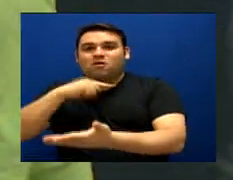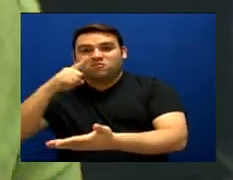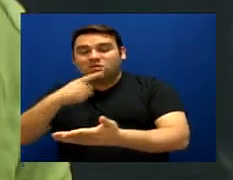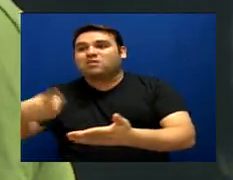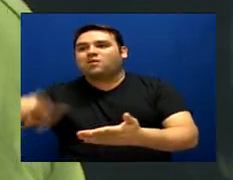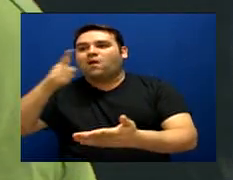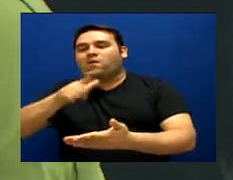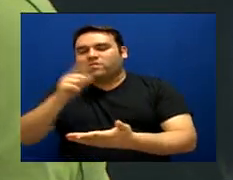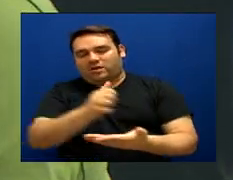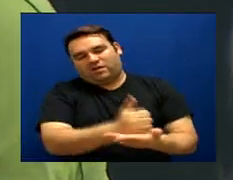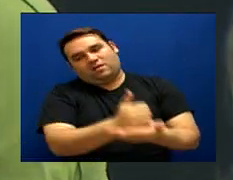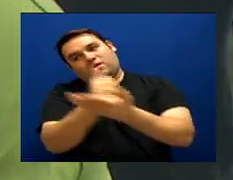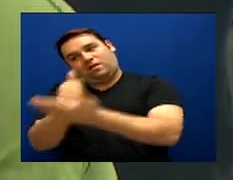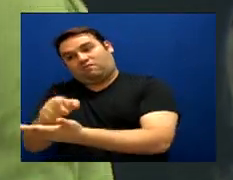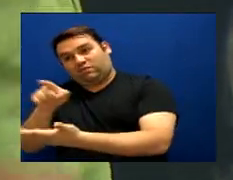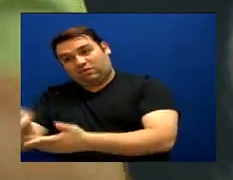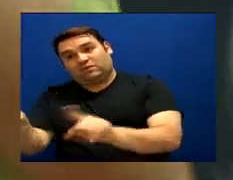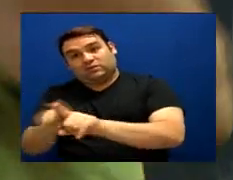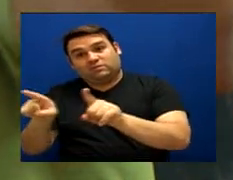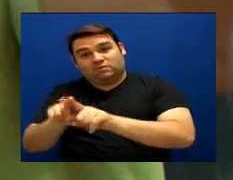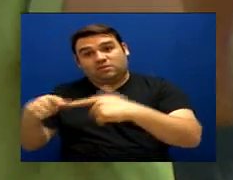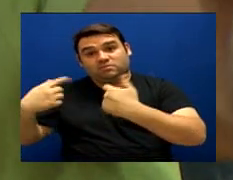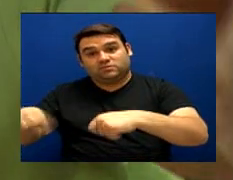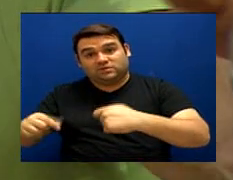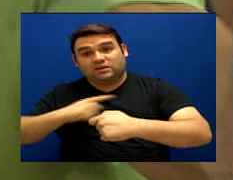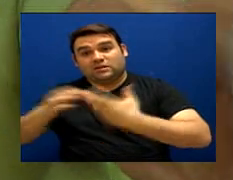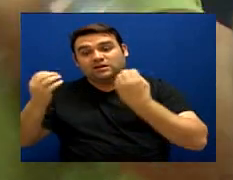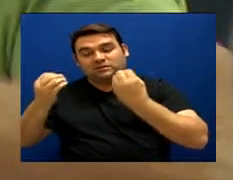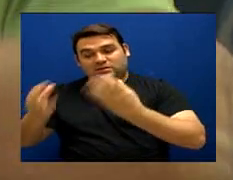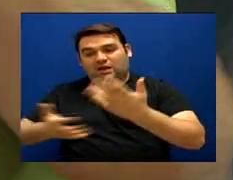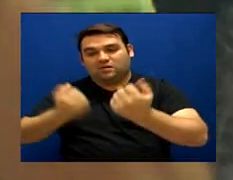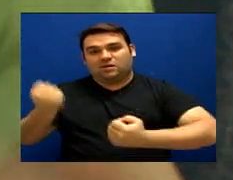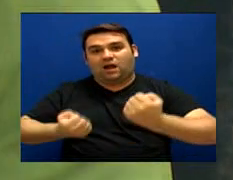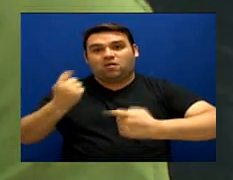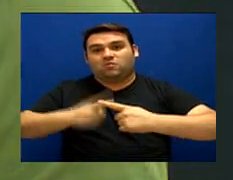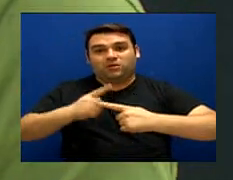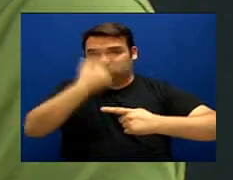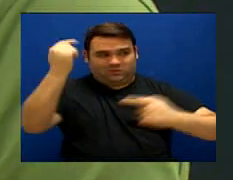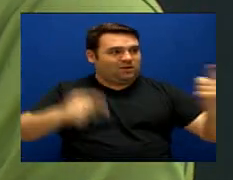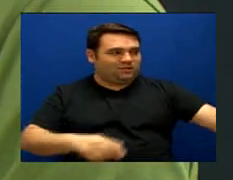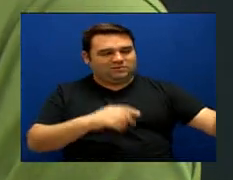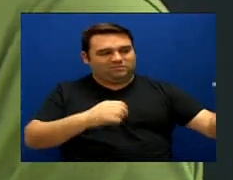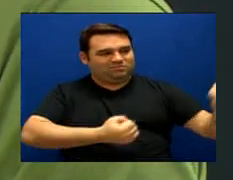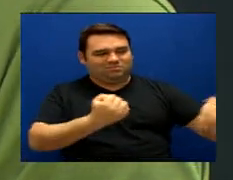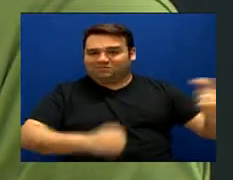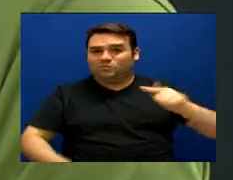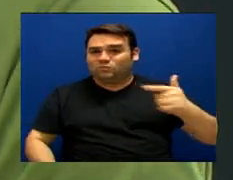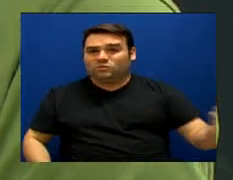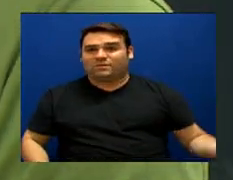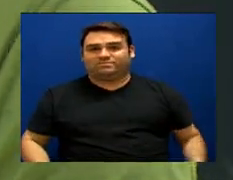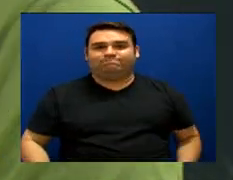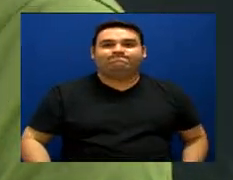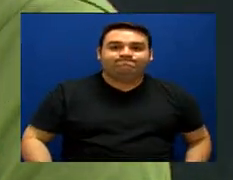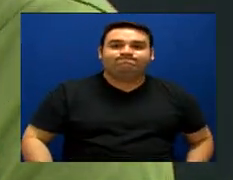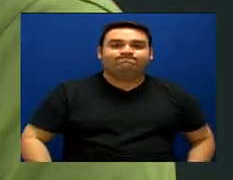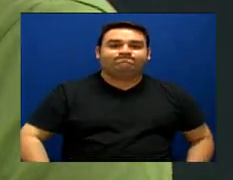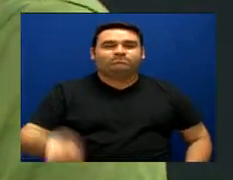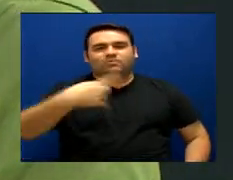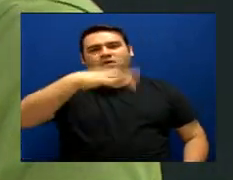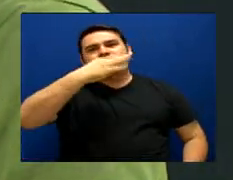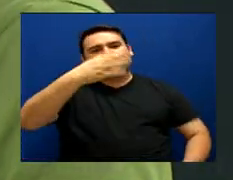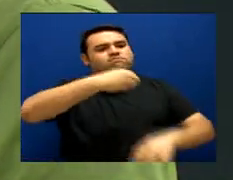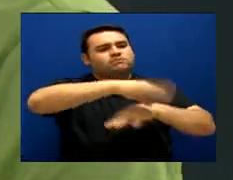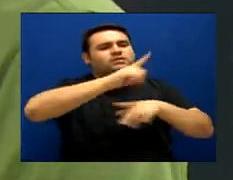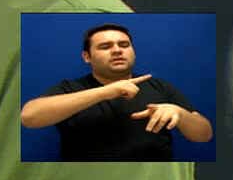gente conseguir levar os animais lá, a gente tem que ceder o veículo para levar, porque a pessoa não vai. Não estão preocupados com isso. Isso é uma sugestão para que